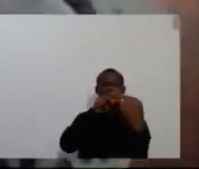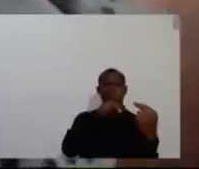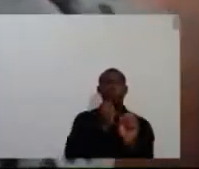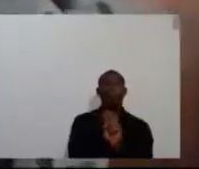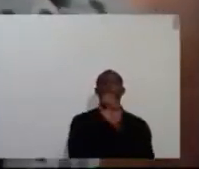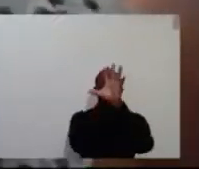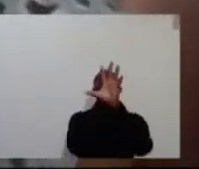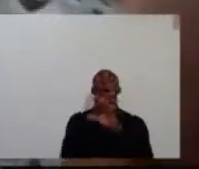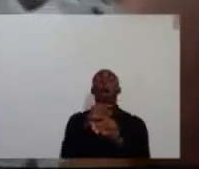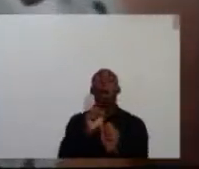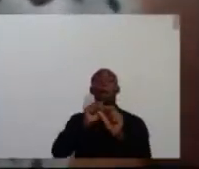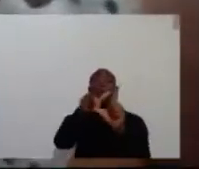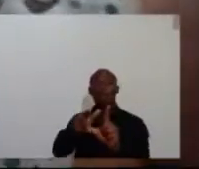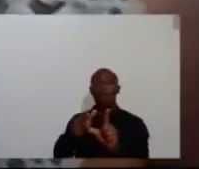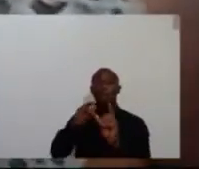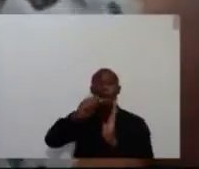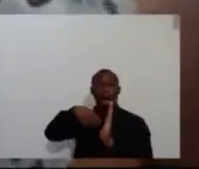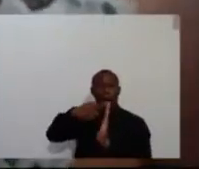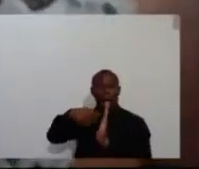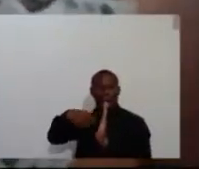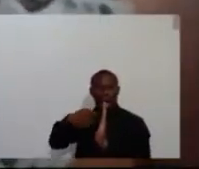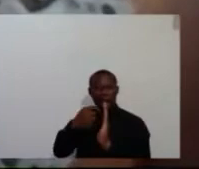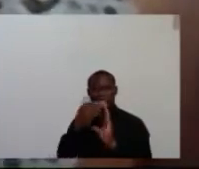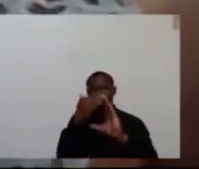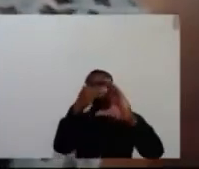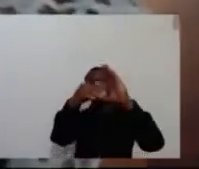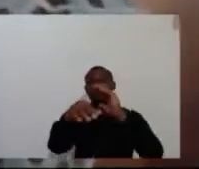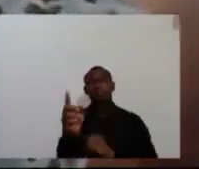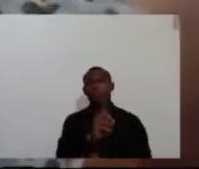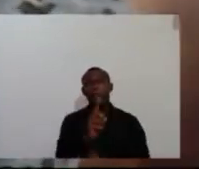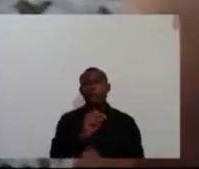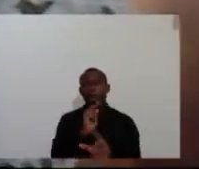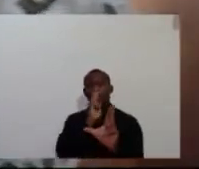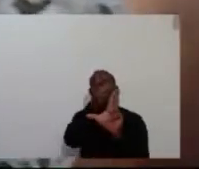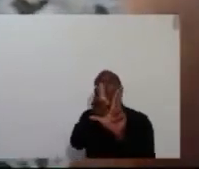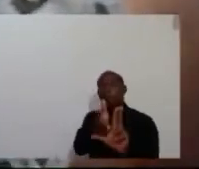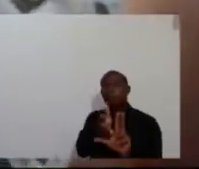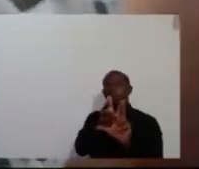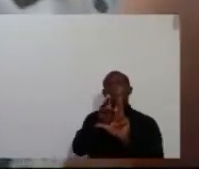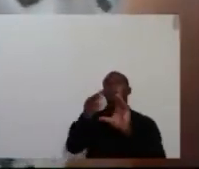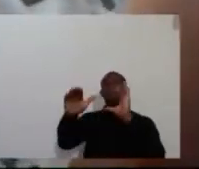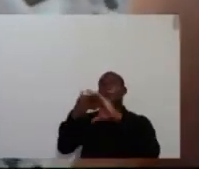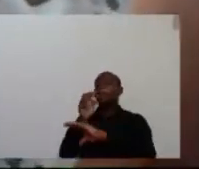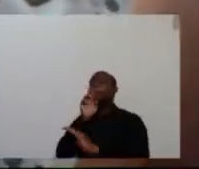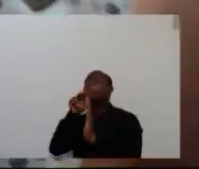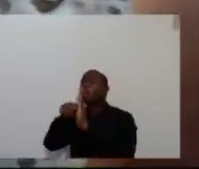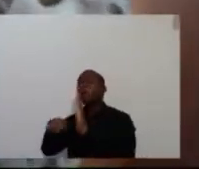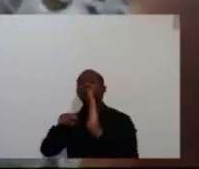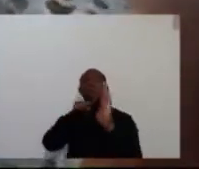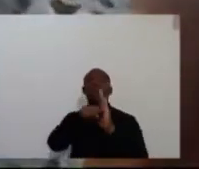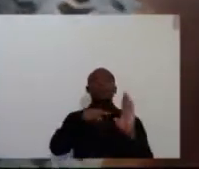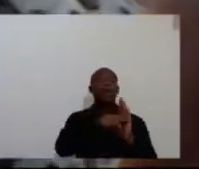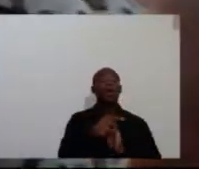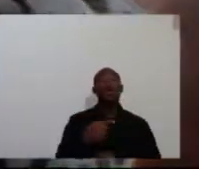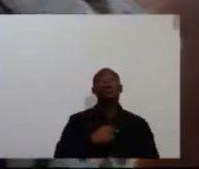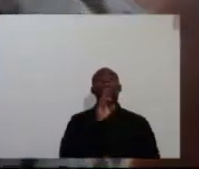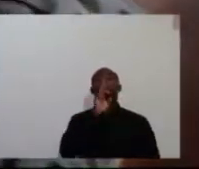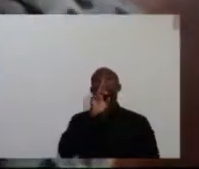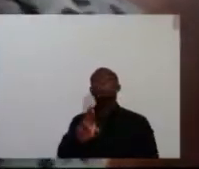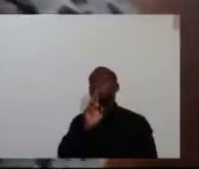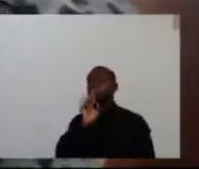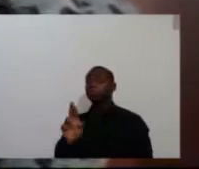sua mensagem, você vai poder mandar sua pergunta pelo chat e eu vou poder responder aqui da minha casa. Então, esse